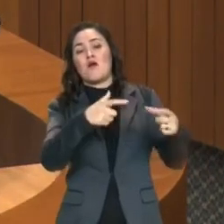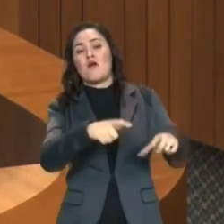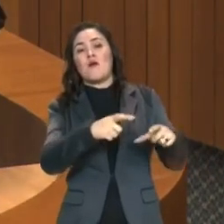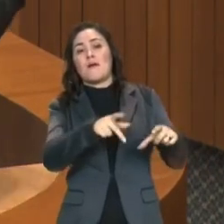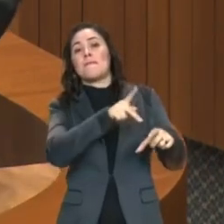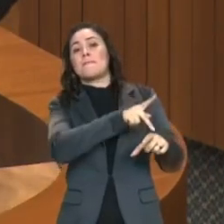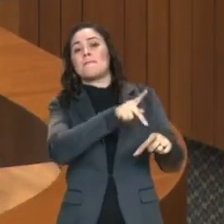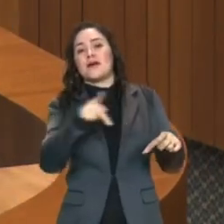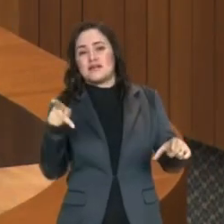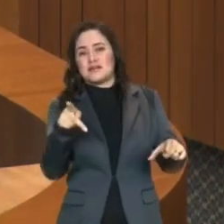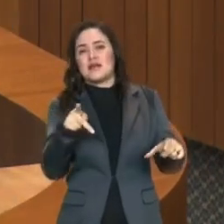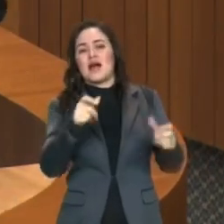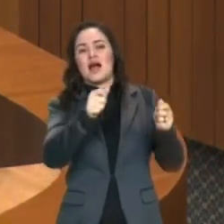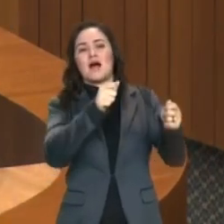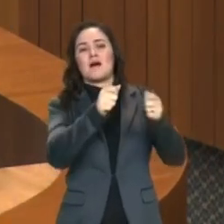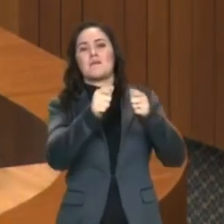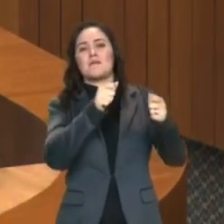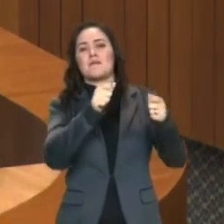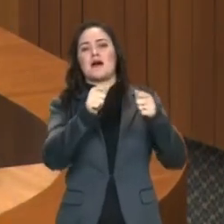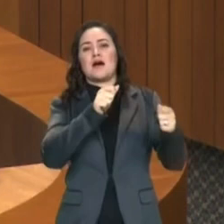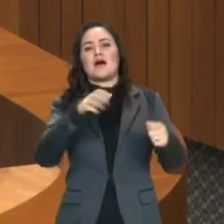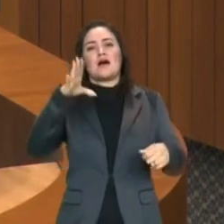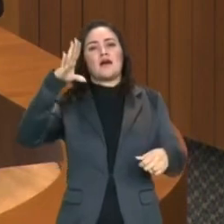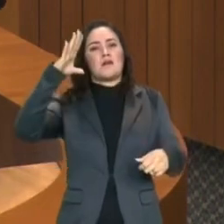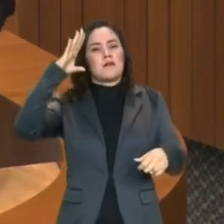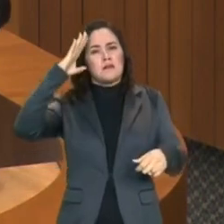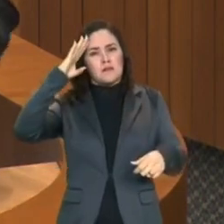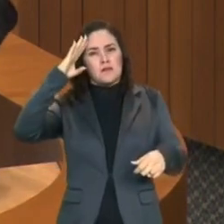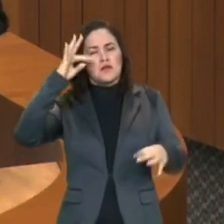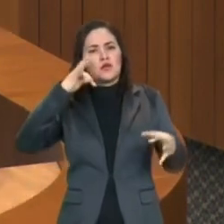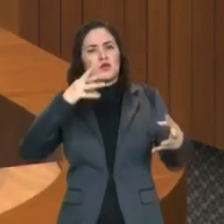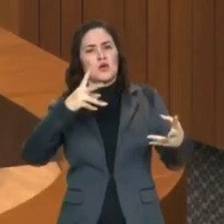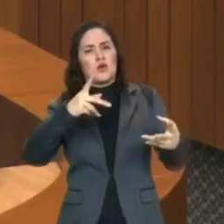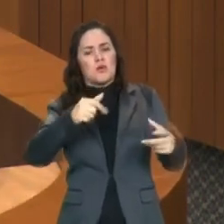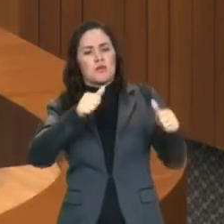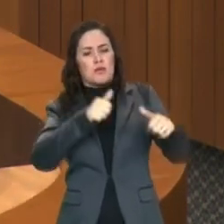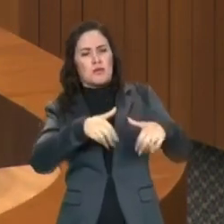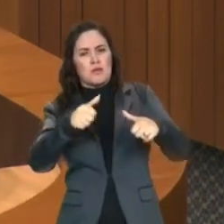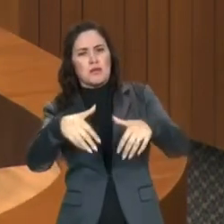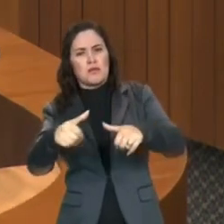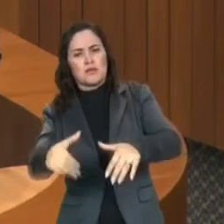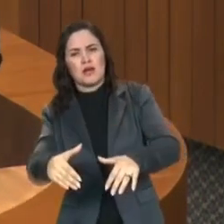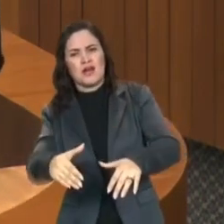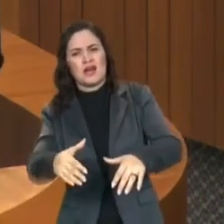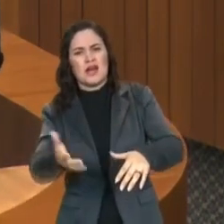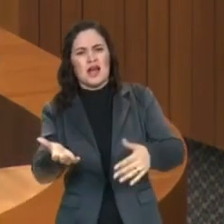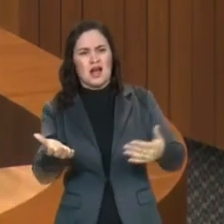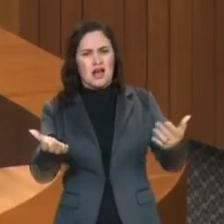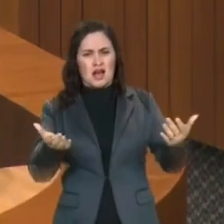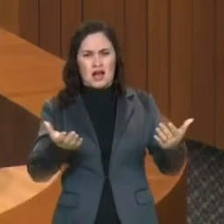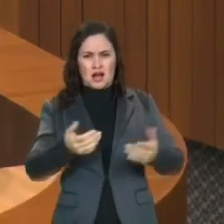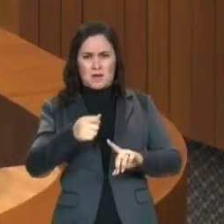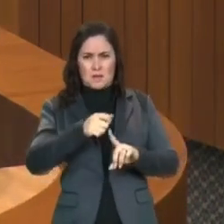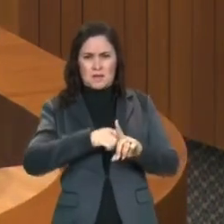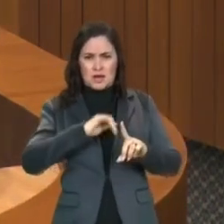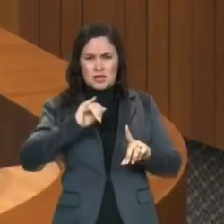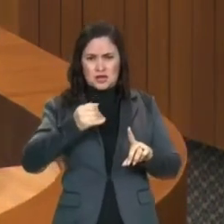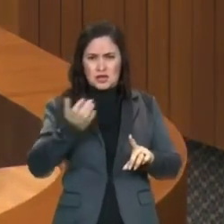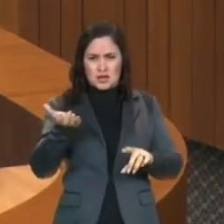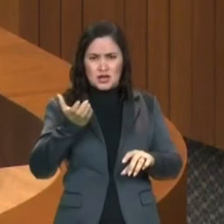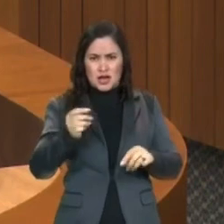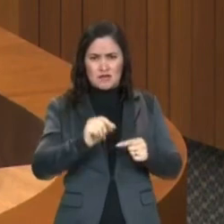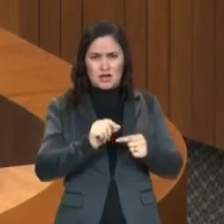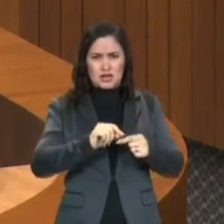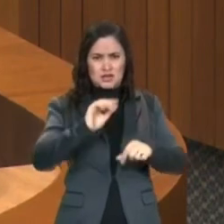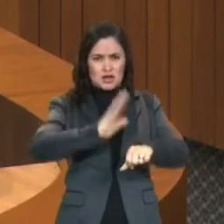Forças Armadas, tentou dar um golpe. Esses safados que receberam o relatório da ABIN 72 horas